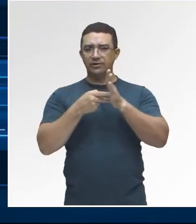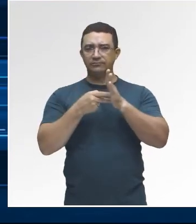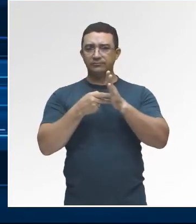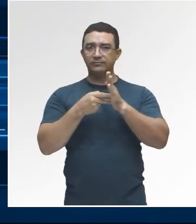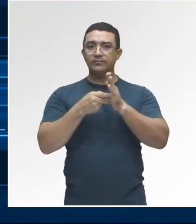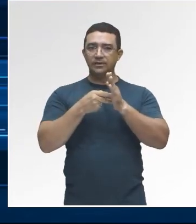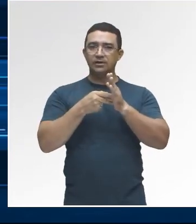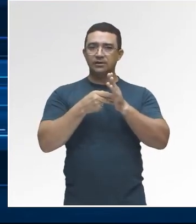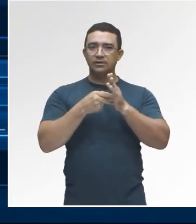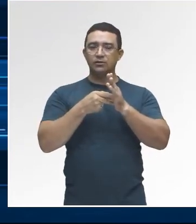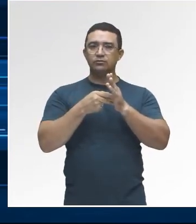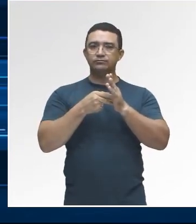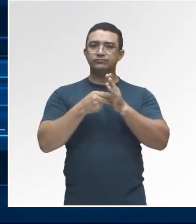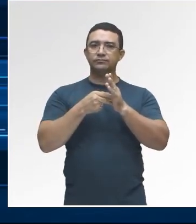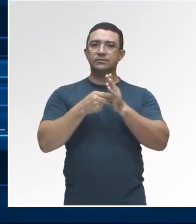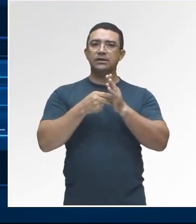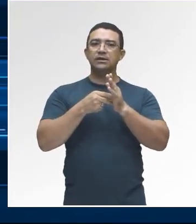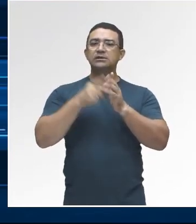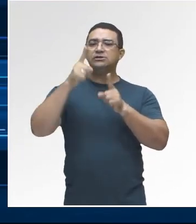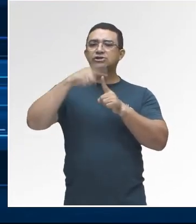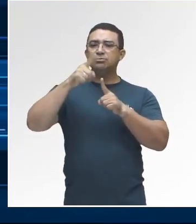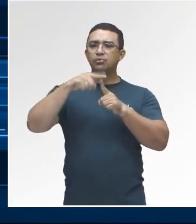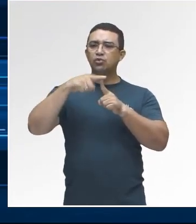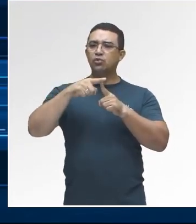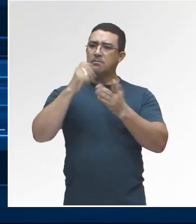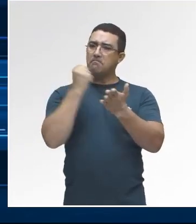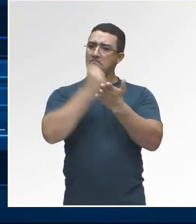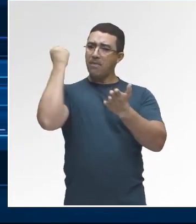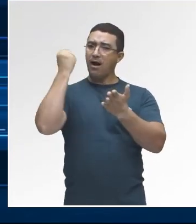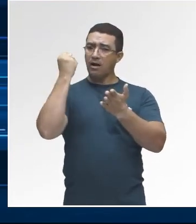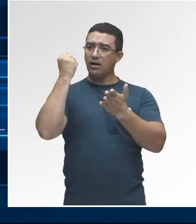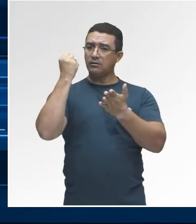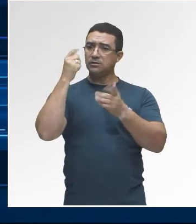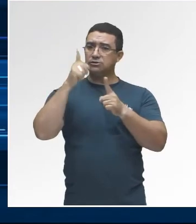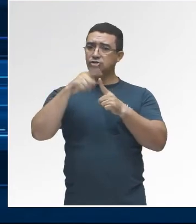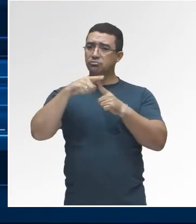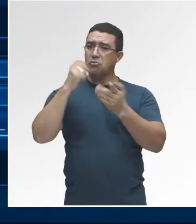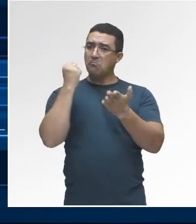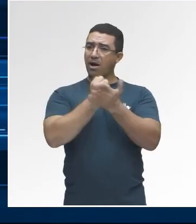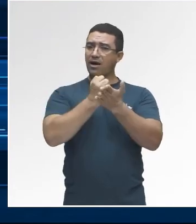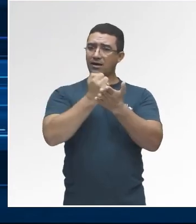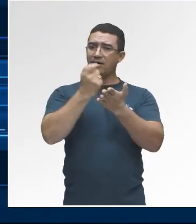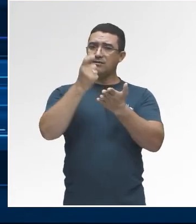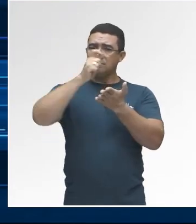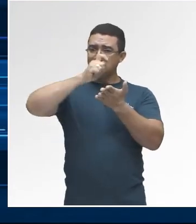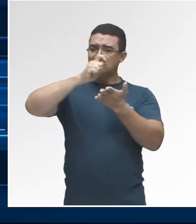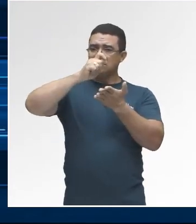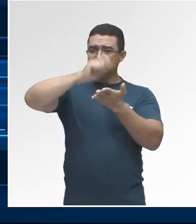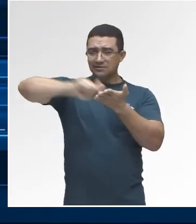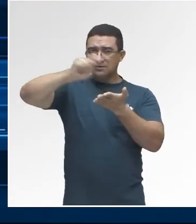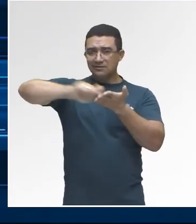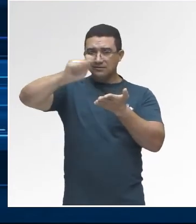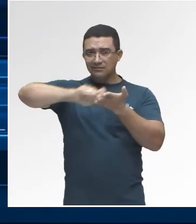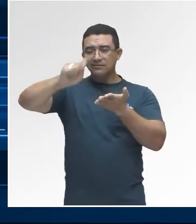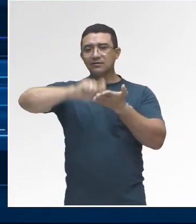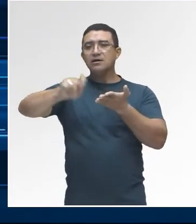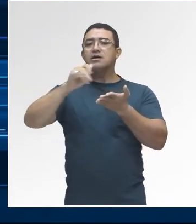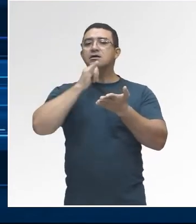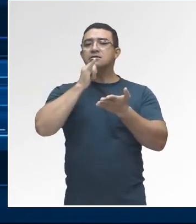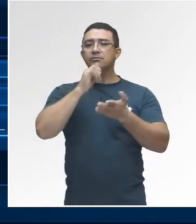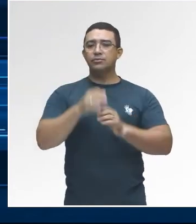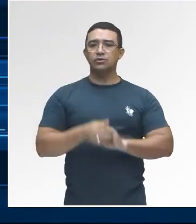as typographic marks, são as marcas tipográficas. Então, marcas tipográficas, por exemplo,